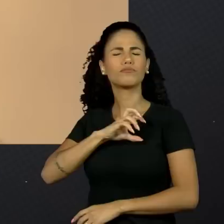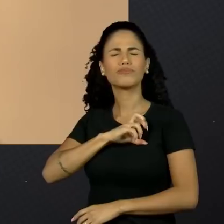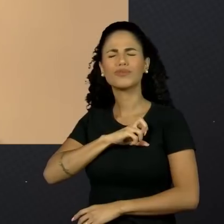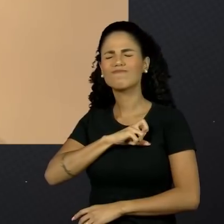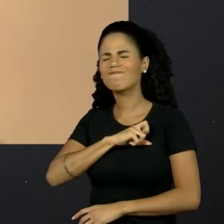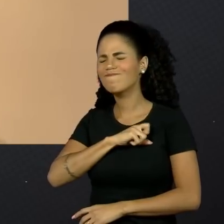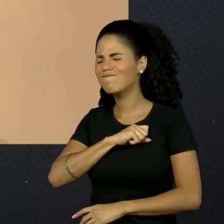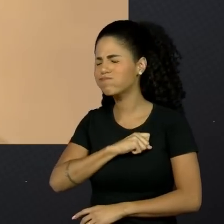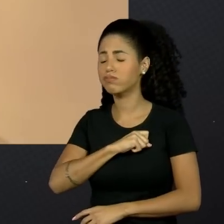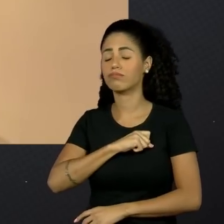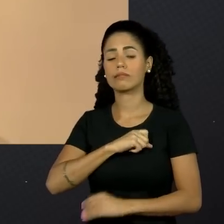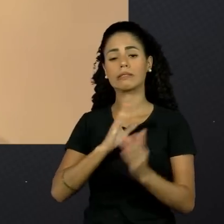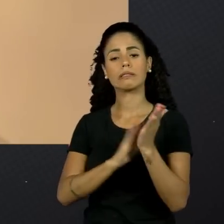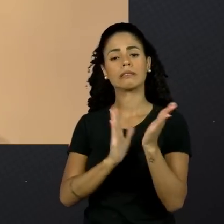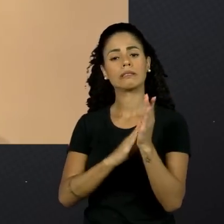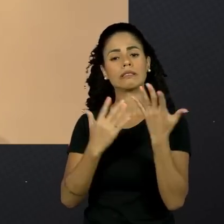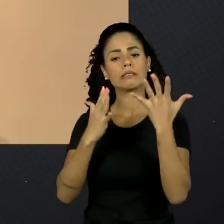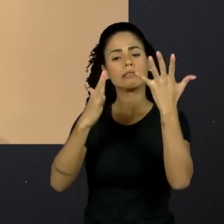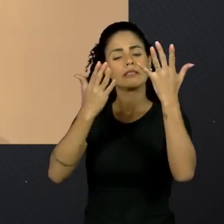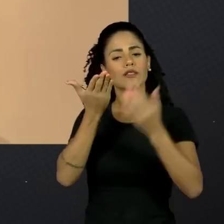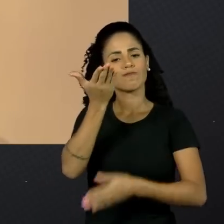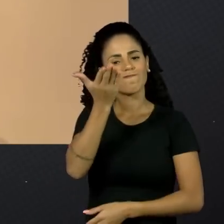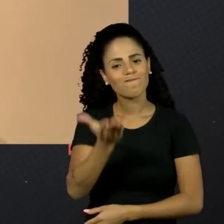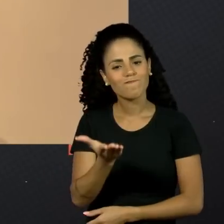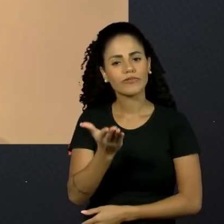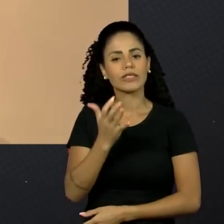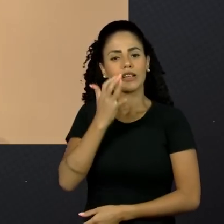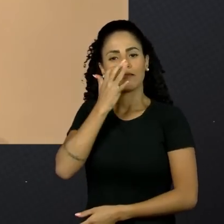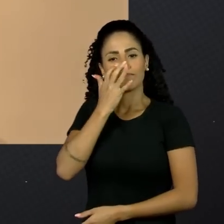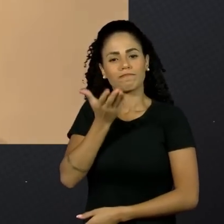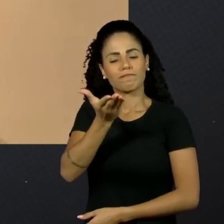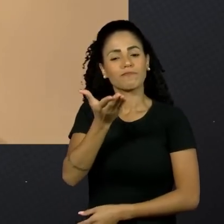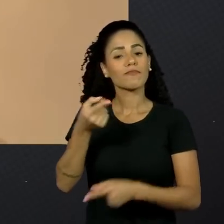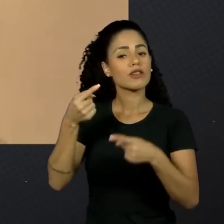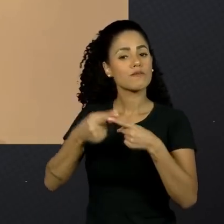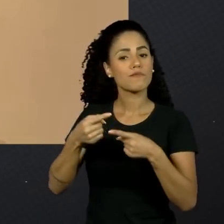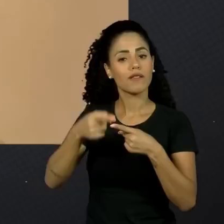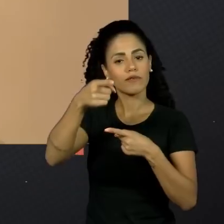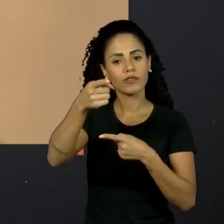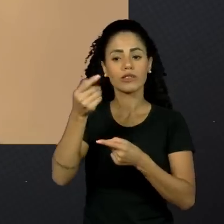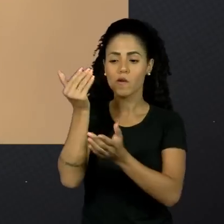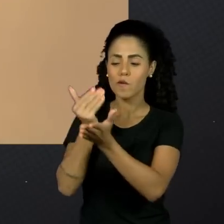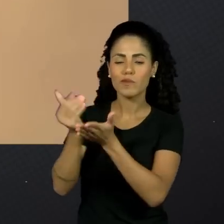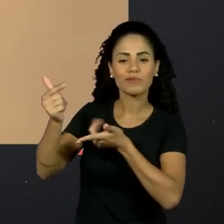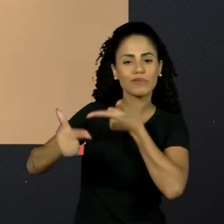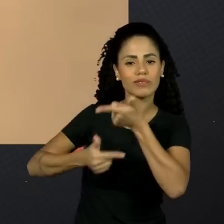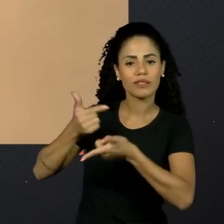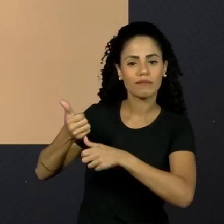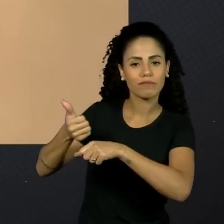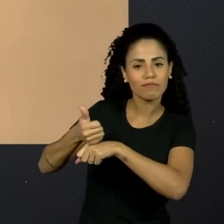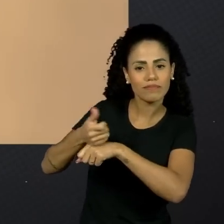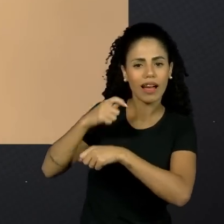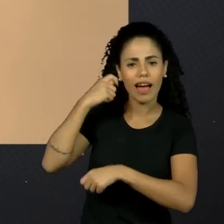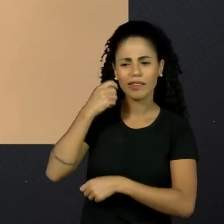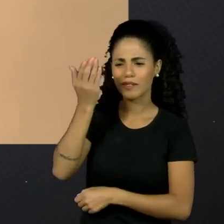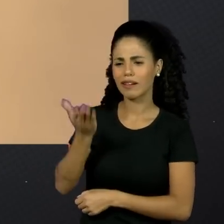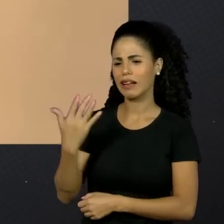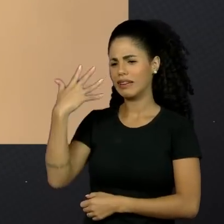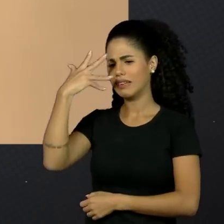muita admiração pelo Gui, primeiro quando ele surgiu como ator, né? Aquele cara